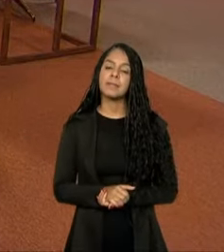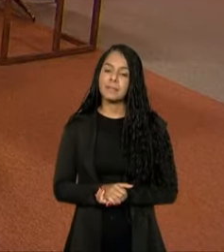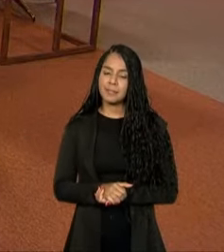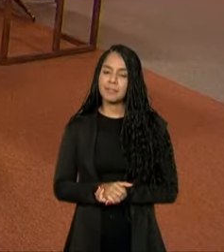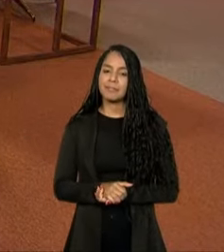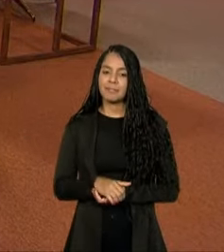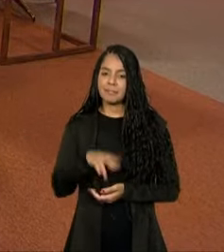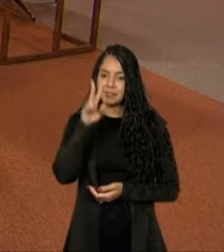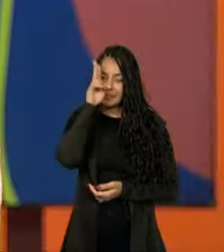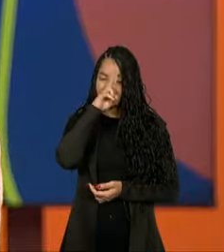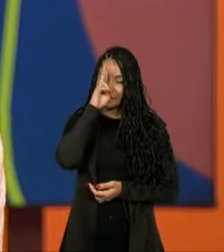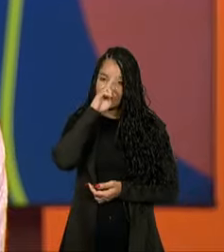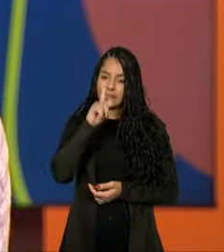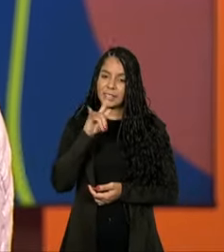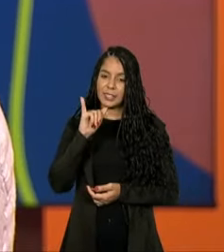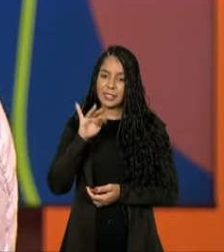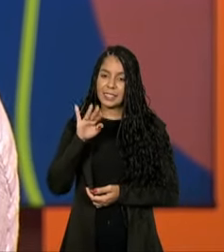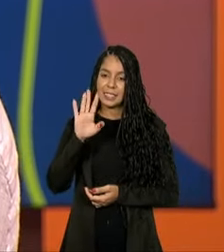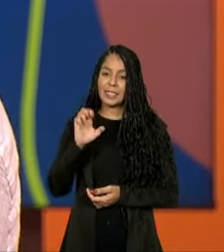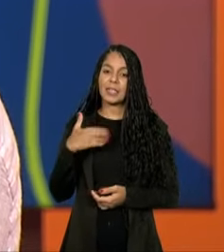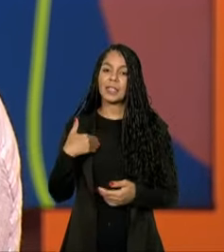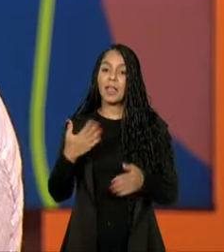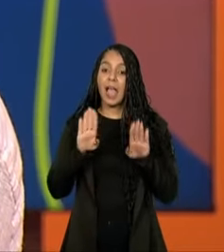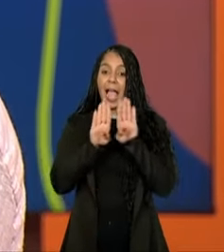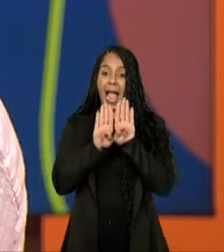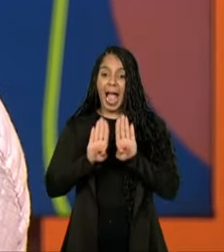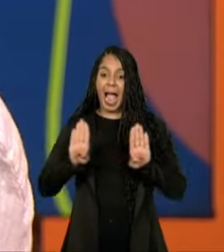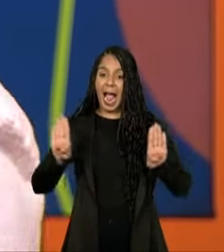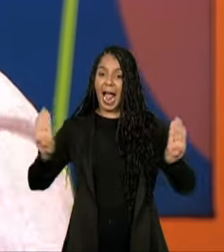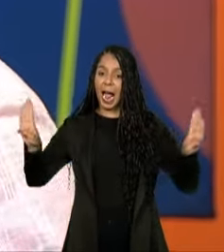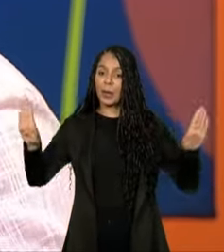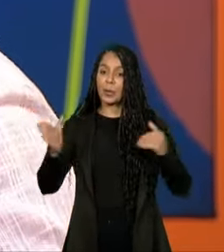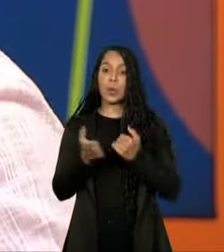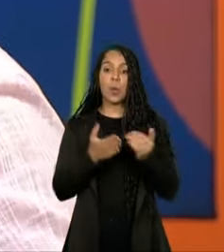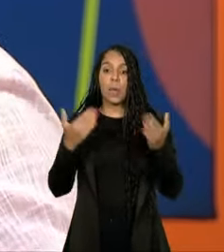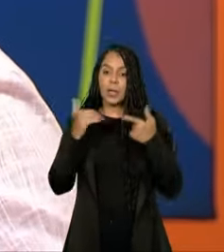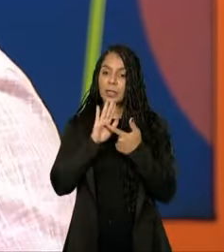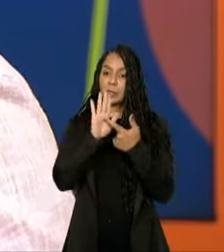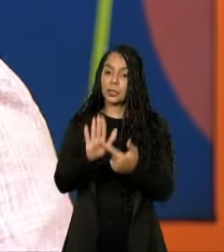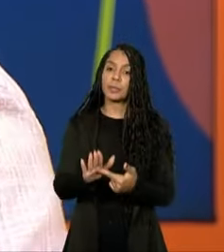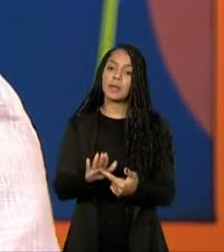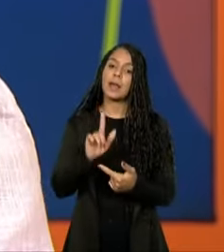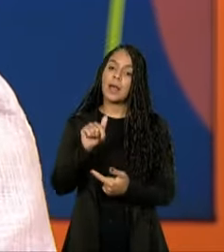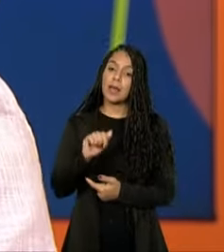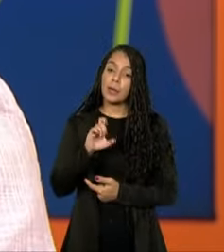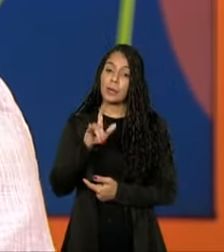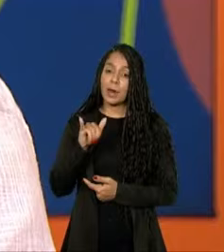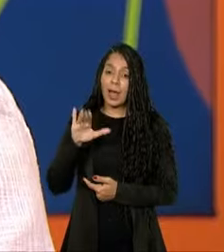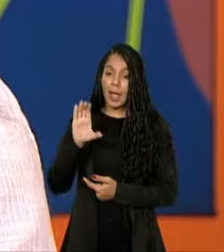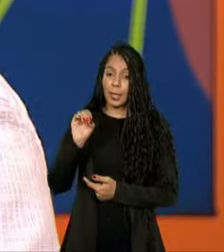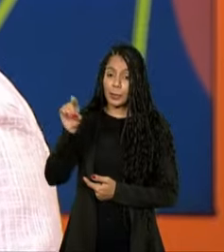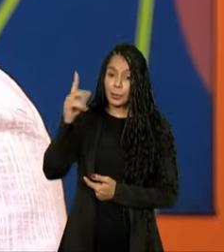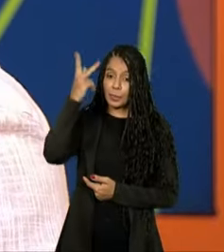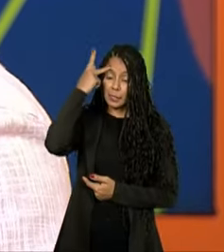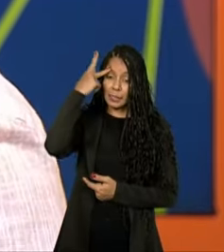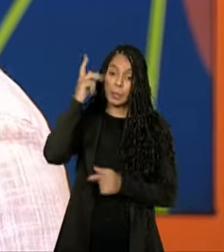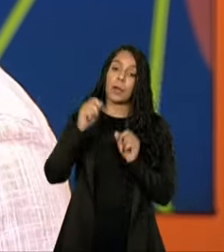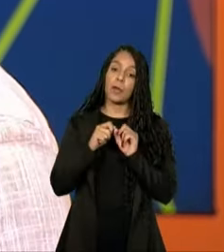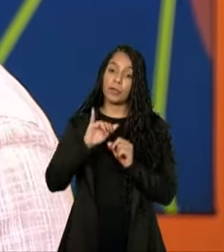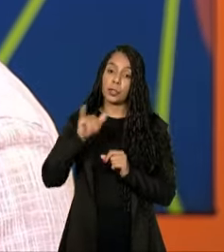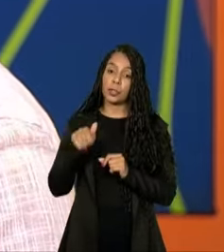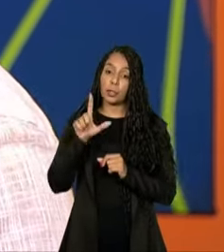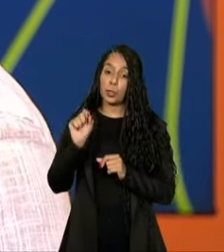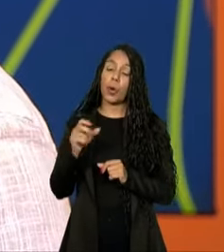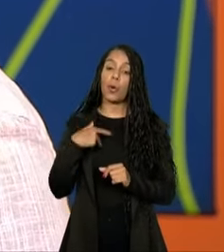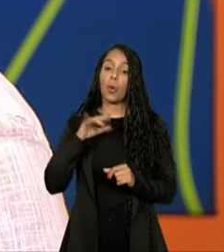Fiore Gigliotti, que era abre-se as cortinas e começa o espetáculo? Era um narrador clássico de São Paulo. Eu cheguei a fazer jogo de Copa do Mundo na